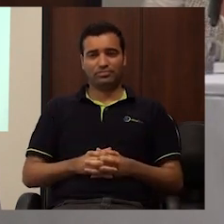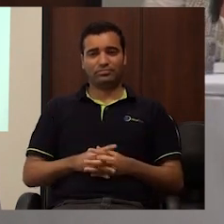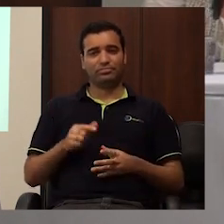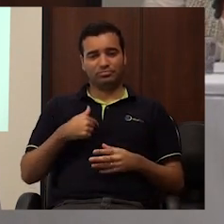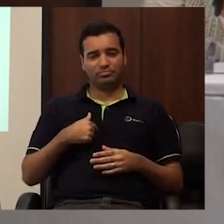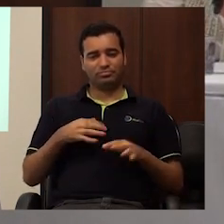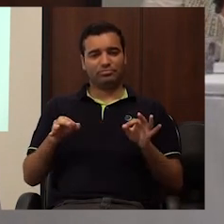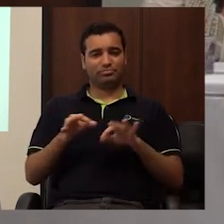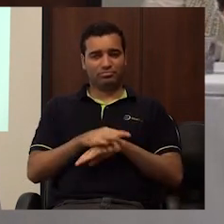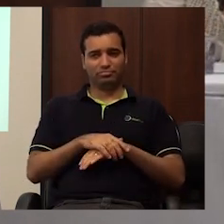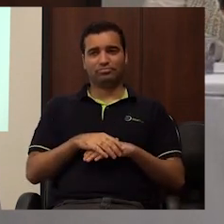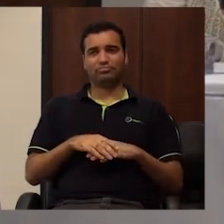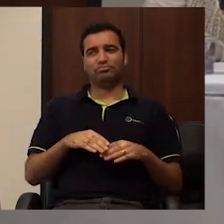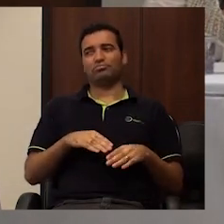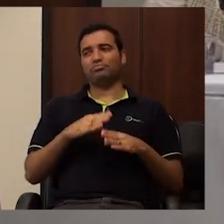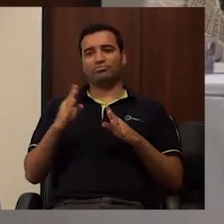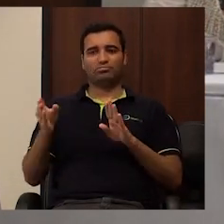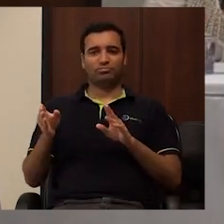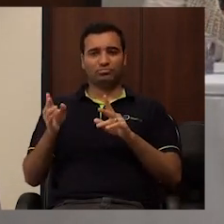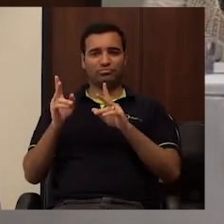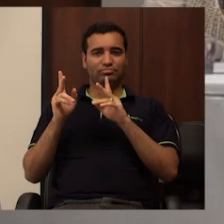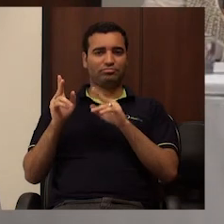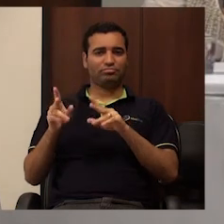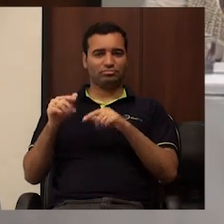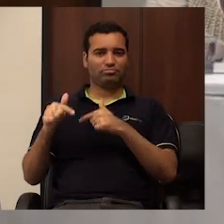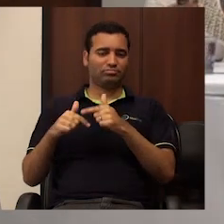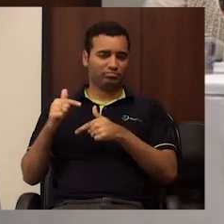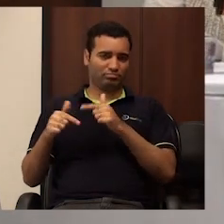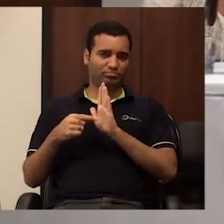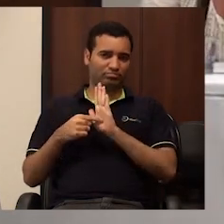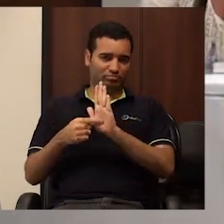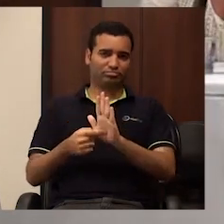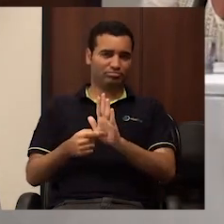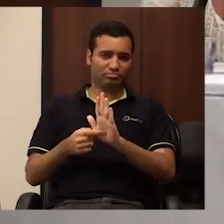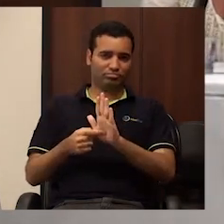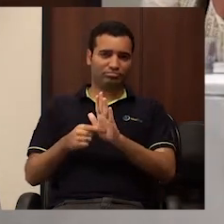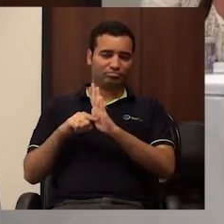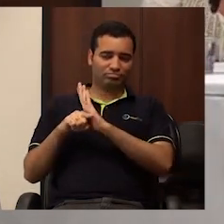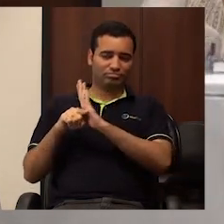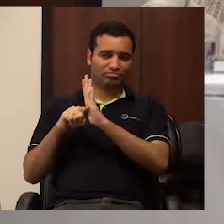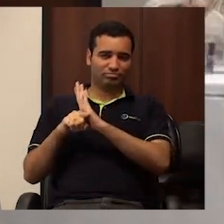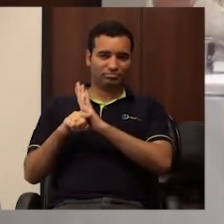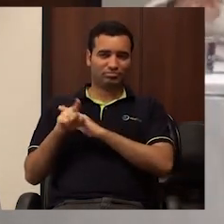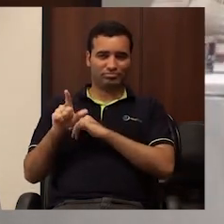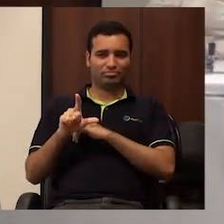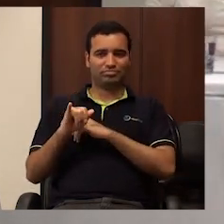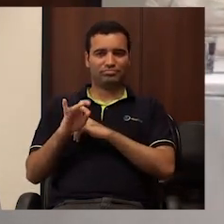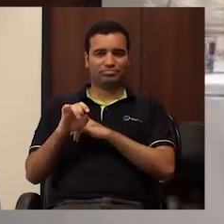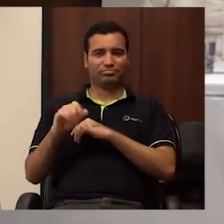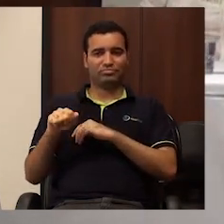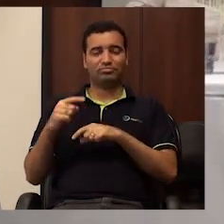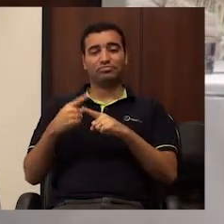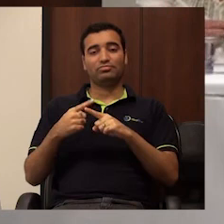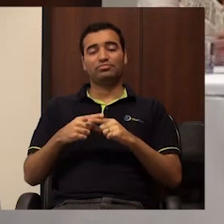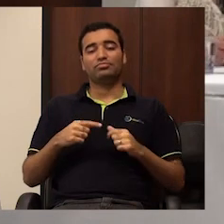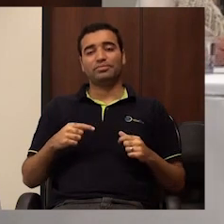por aqui, não vou passar então o resultado dos trabalhos da pesquisa da professora Eniceia, porque